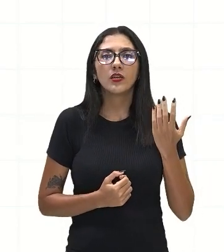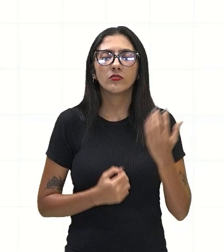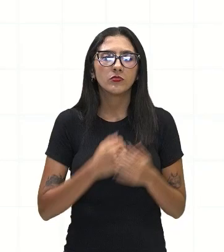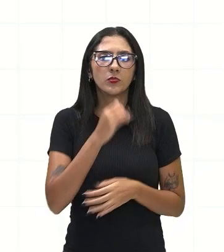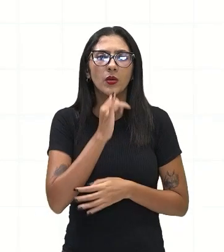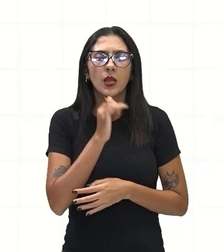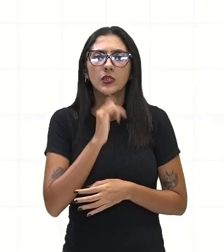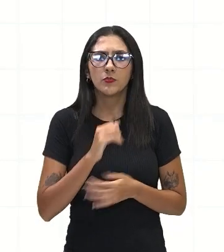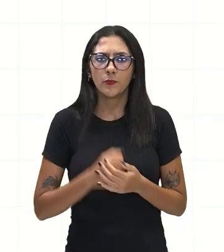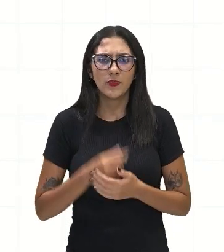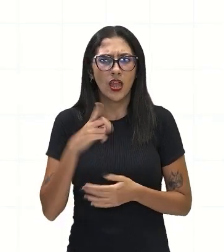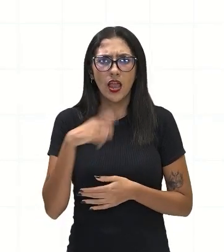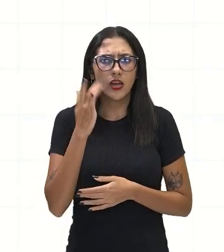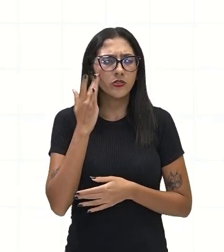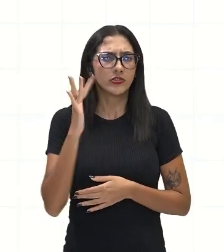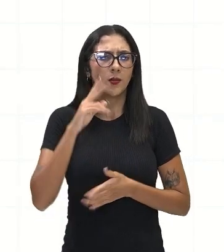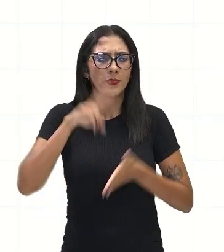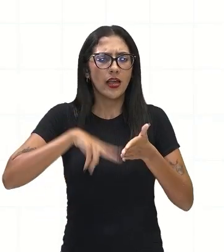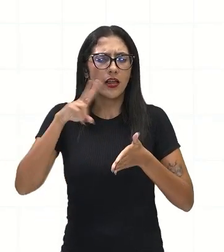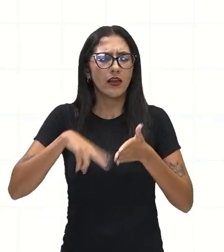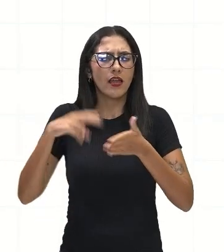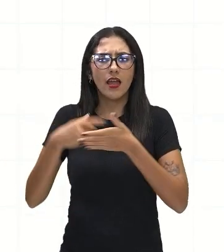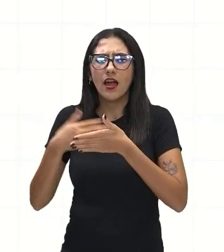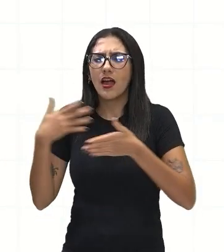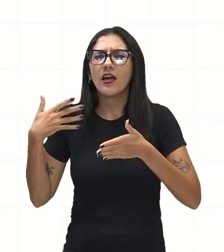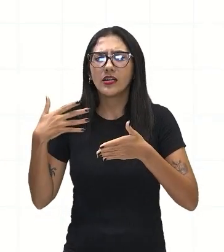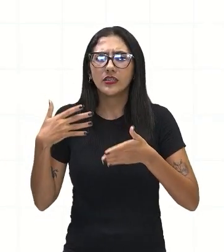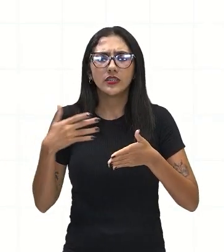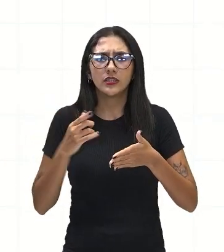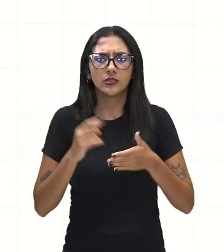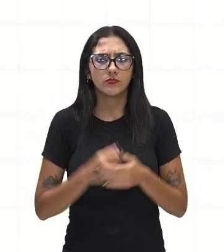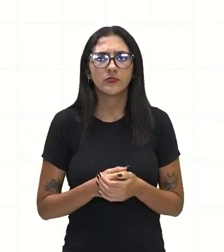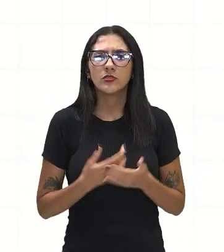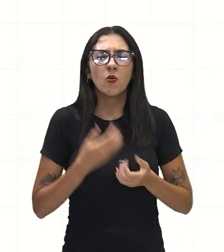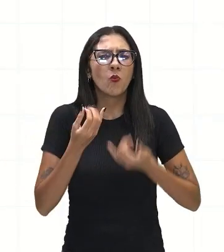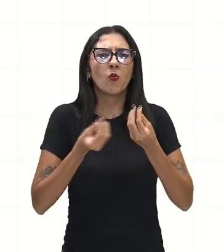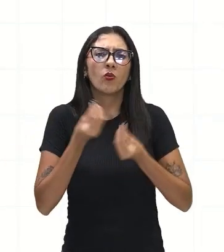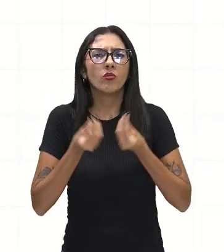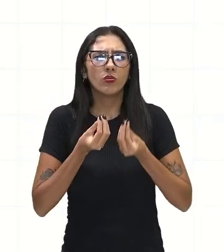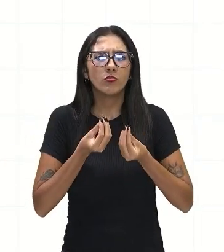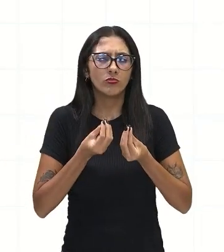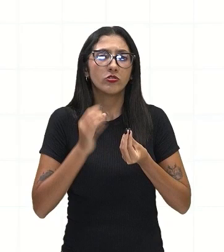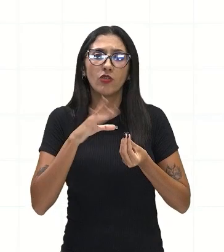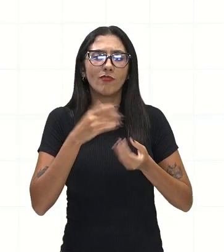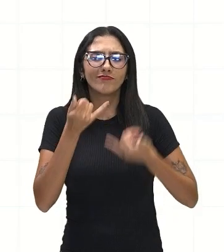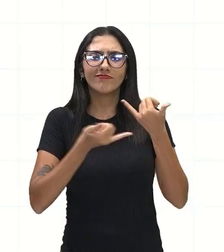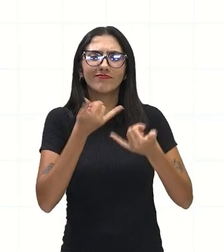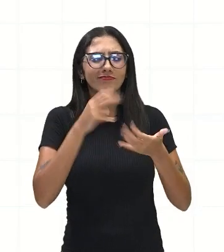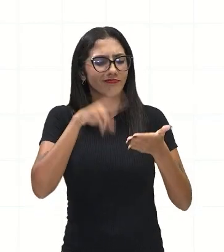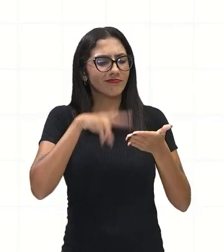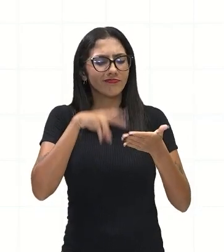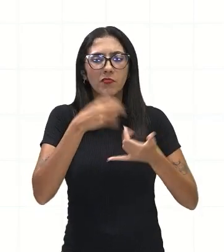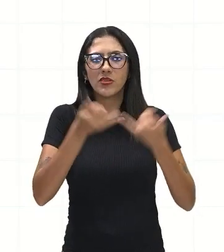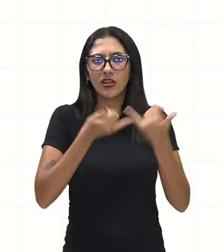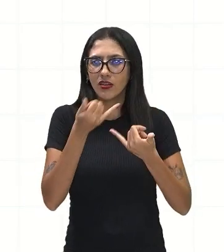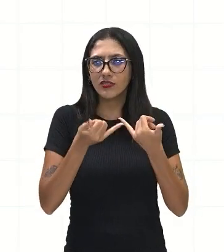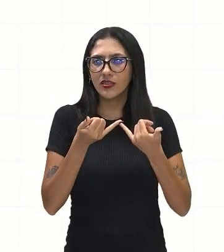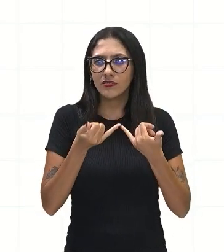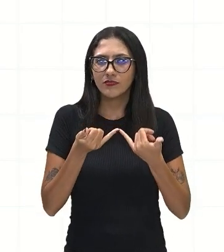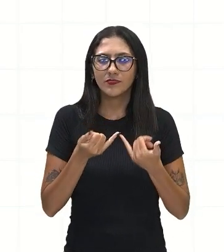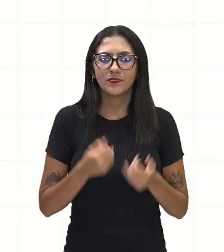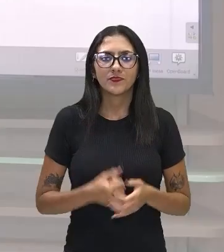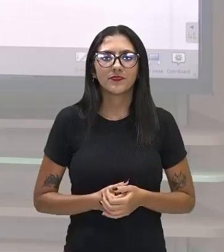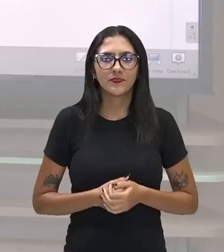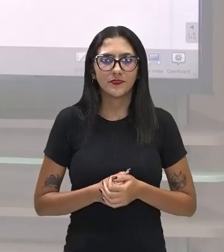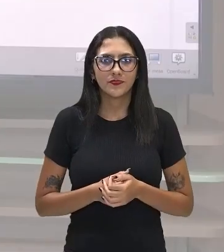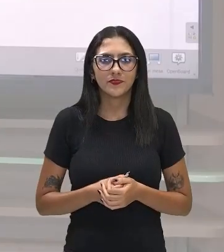sabia ler, brincava com os livros. Era fato, ela não sabia ler, portanto, pegava e brincava os livros, que está registrado lá. Lembrando que o